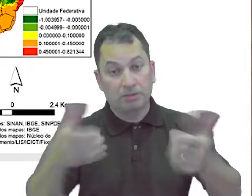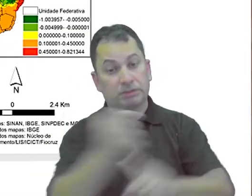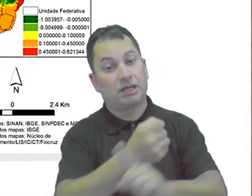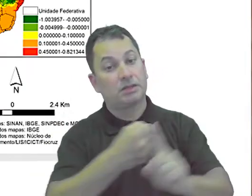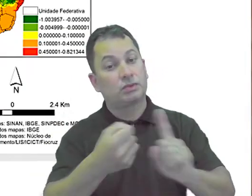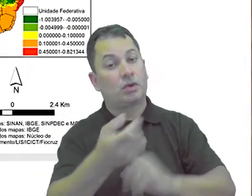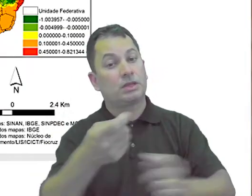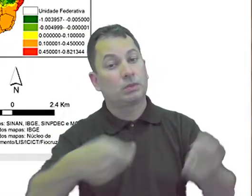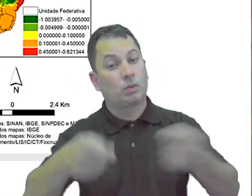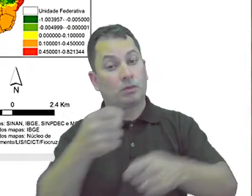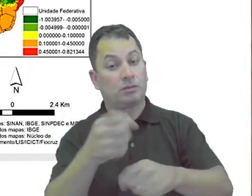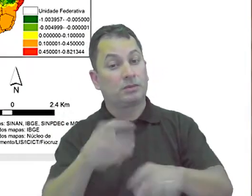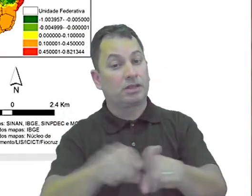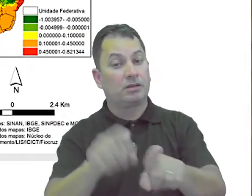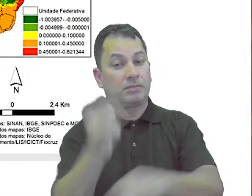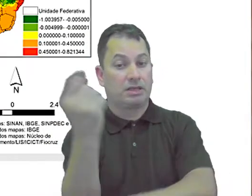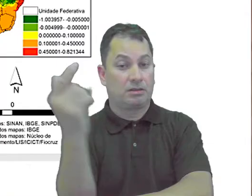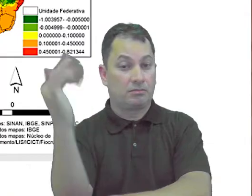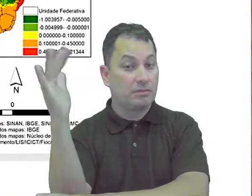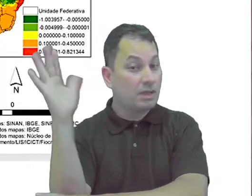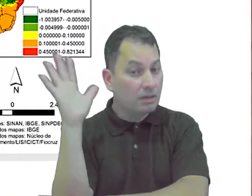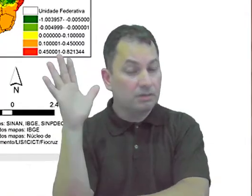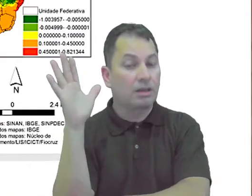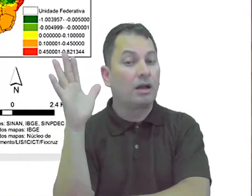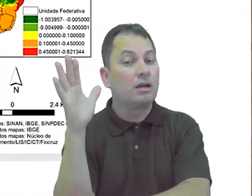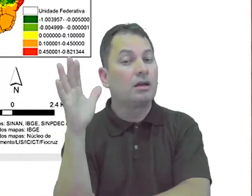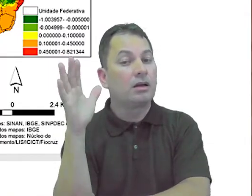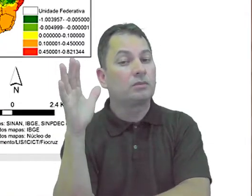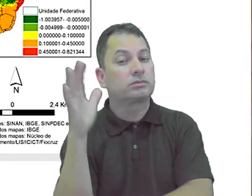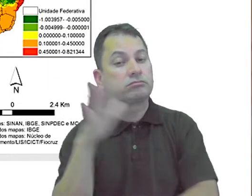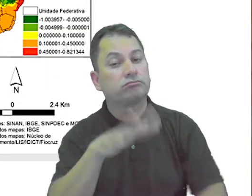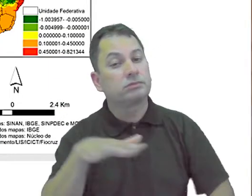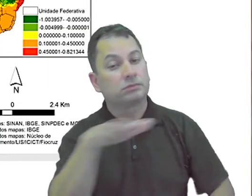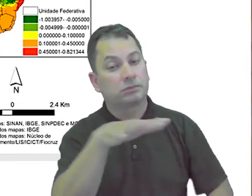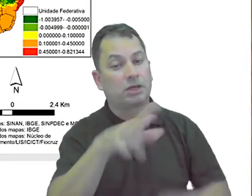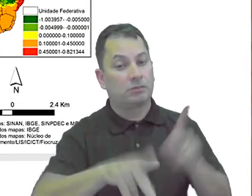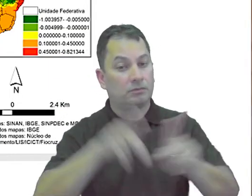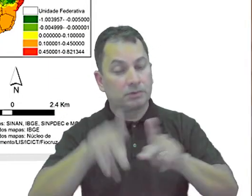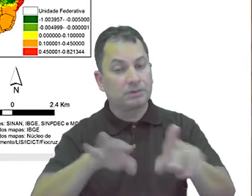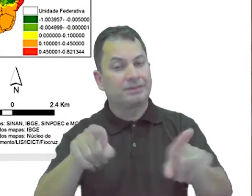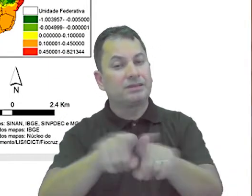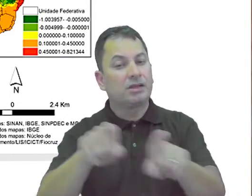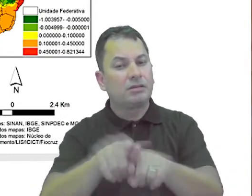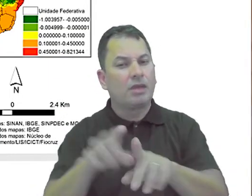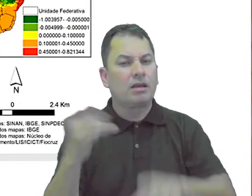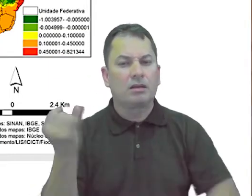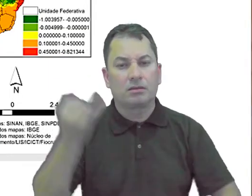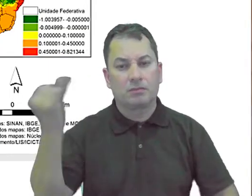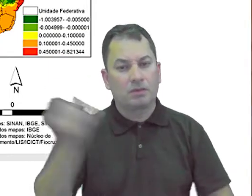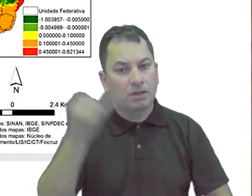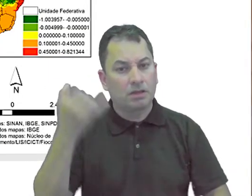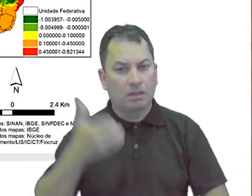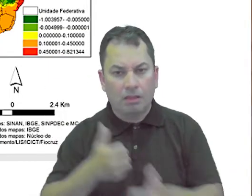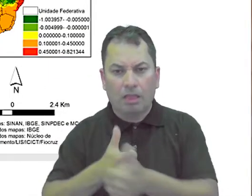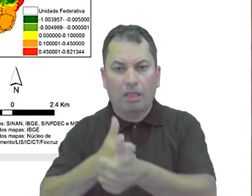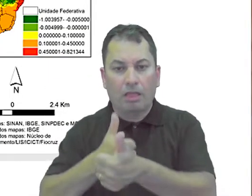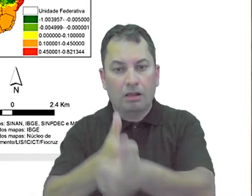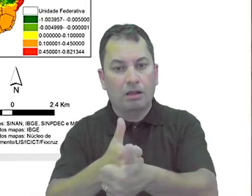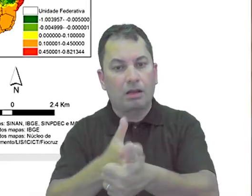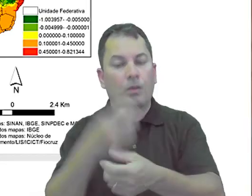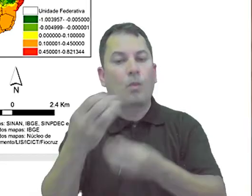e ambientais das populações, e é importante também a gente acompanhar, né, como vão